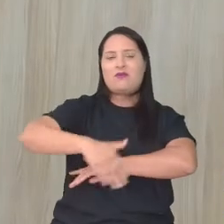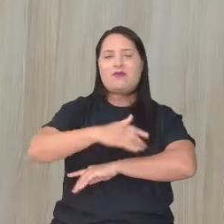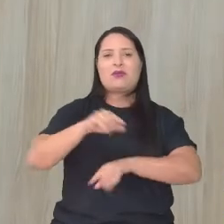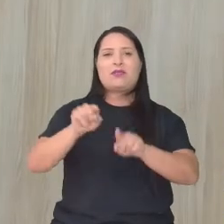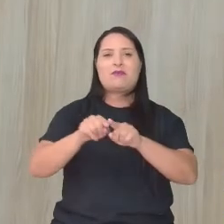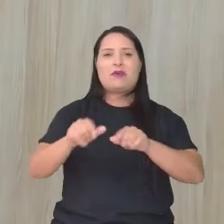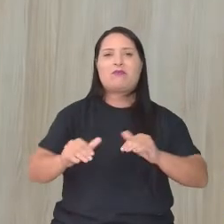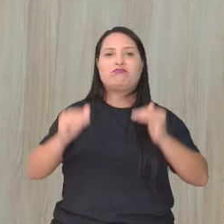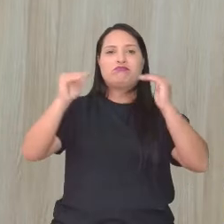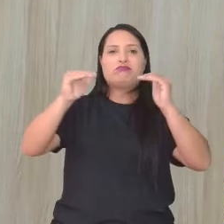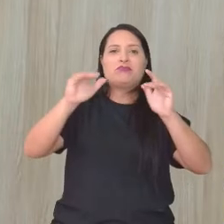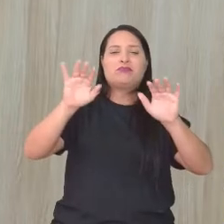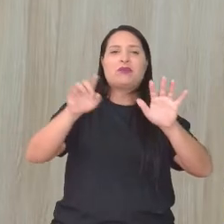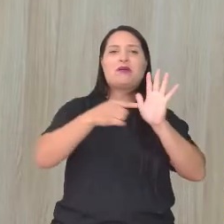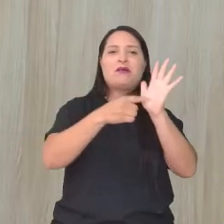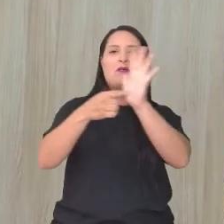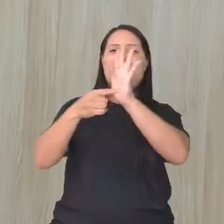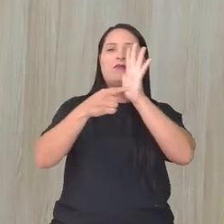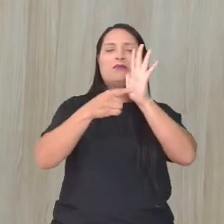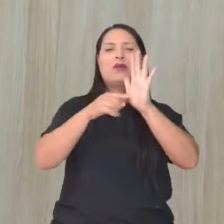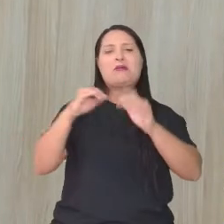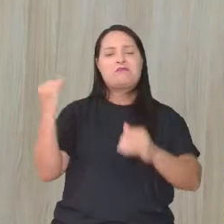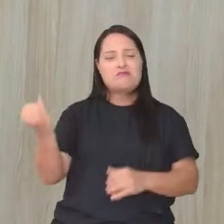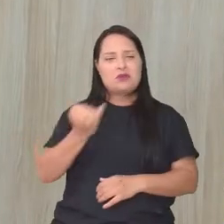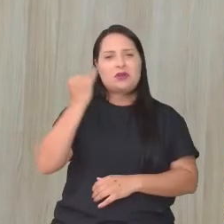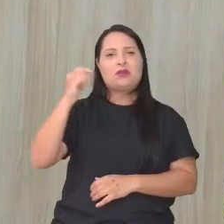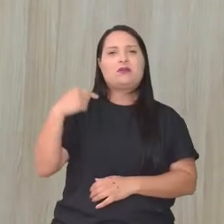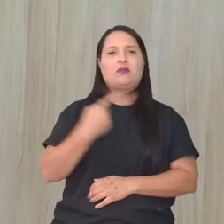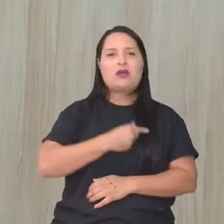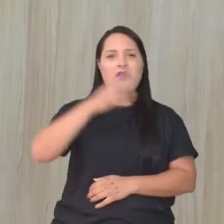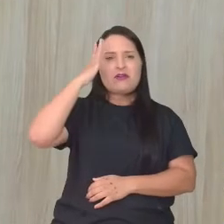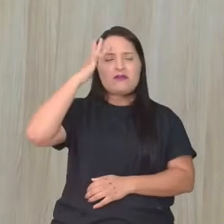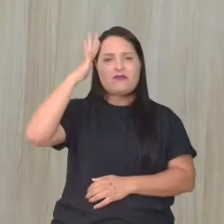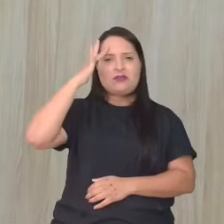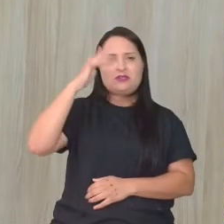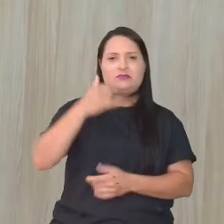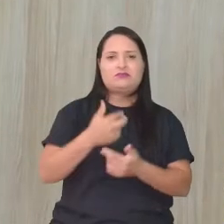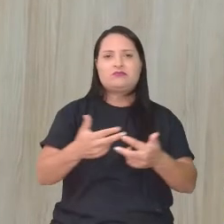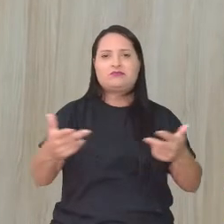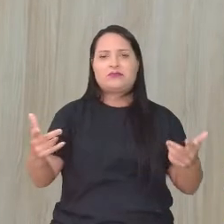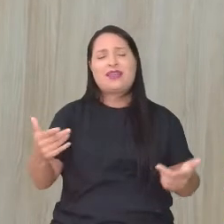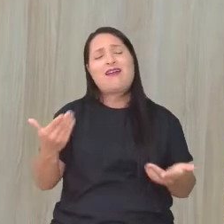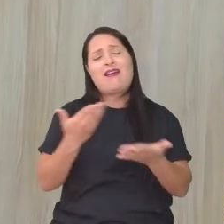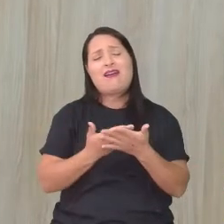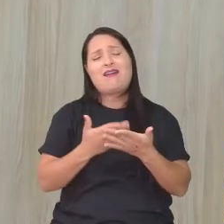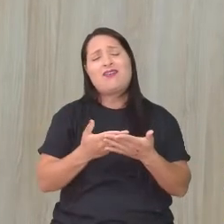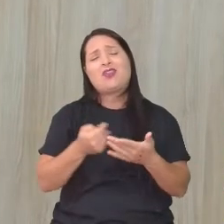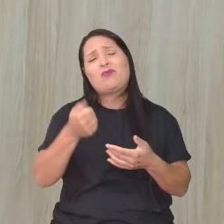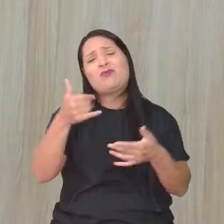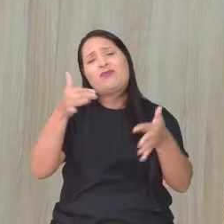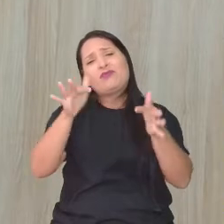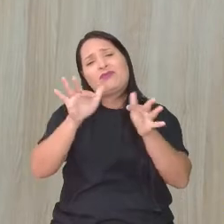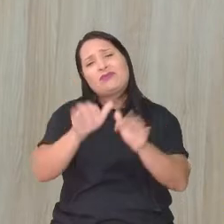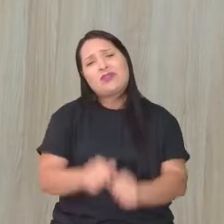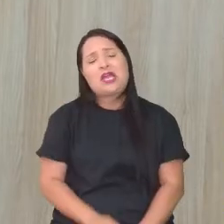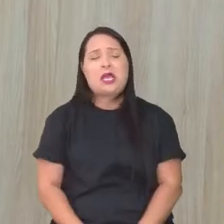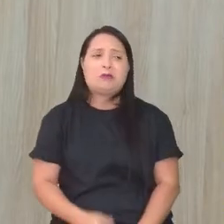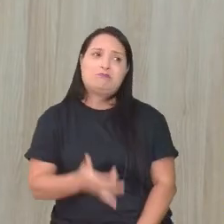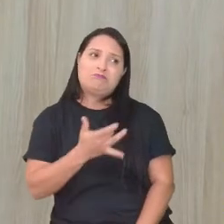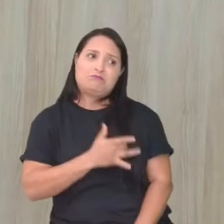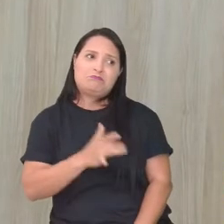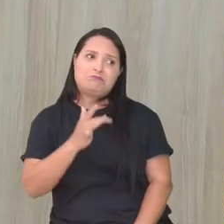palcos, e é muito importante realmente a gente refletir sobre essas questões. Mas a aula já está chegando ao fim.